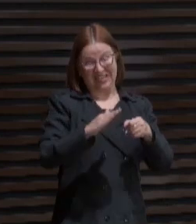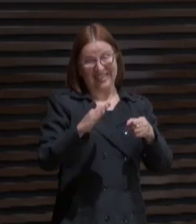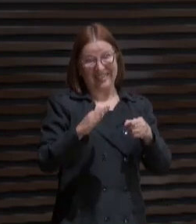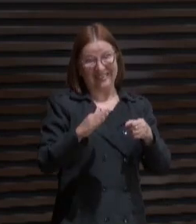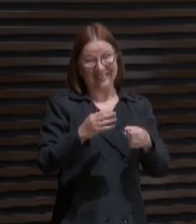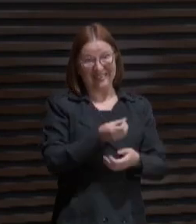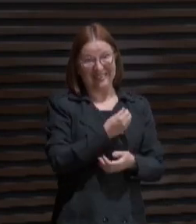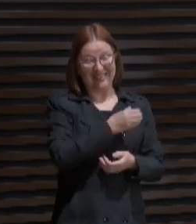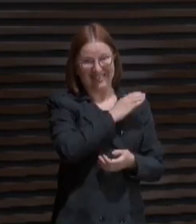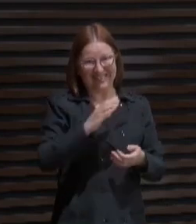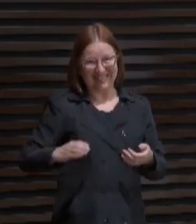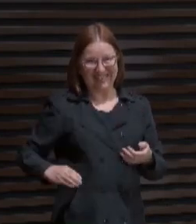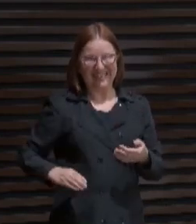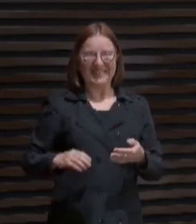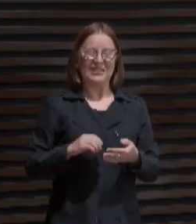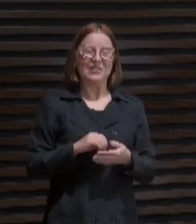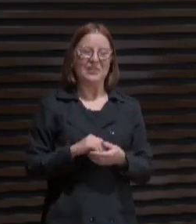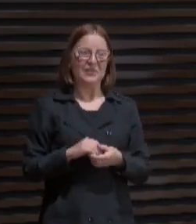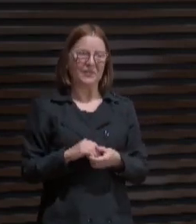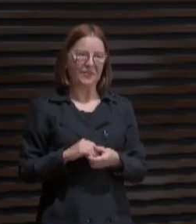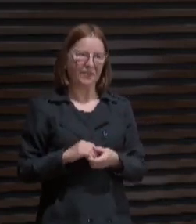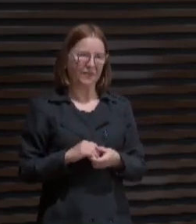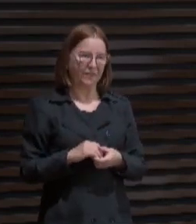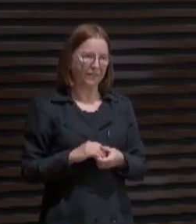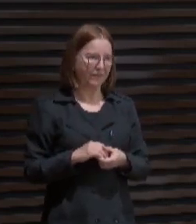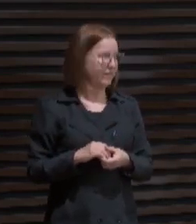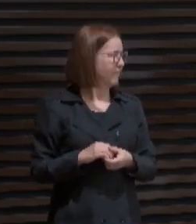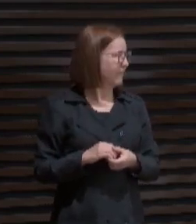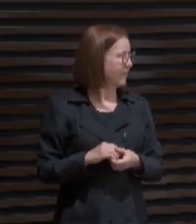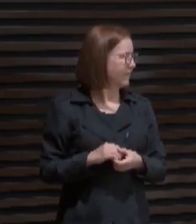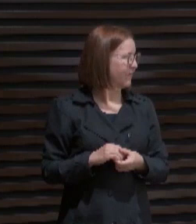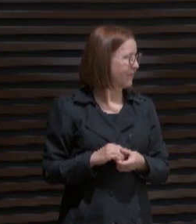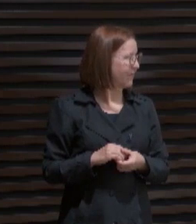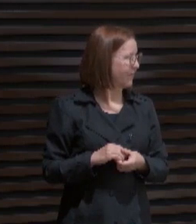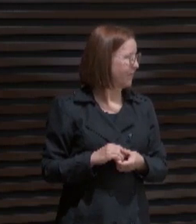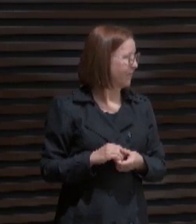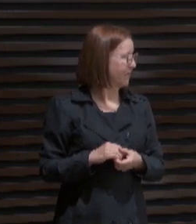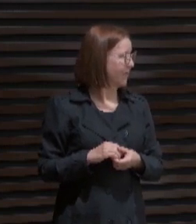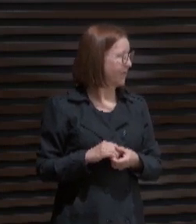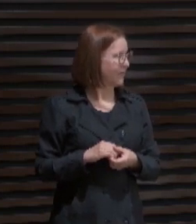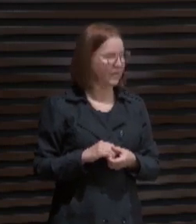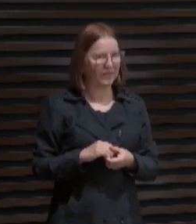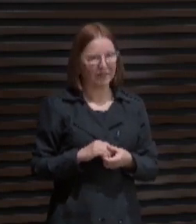Não estou dizendo para ninguém sair vendendo amanhã suas propriedades. Longe disso, meus irmãos.